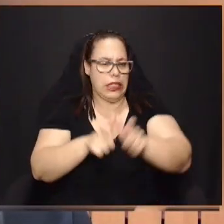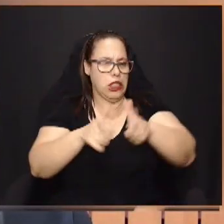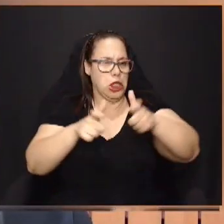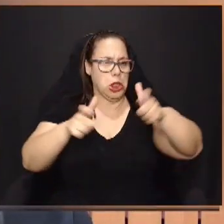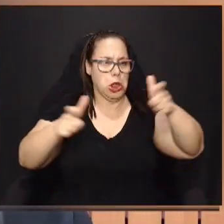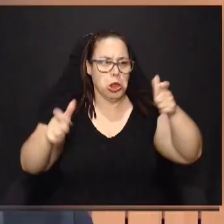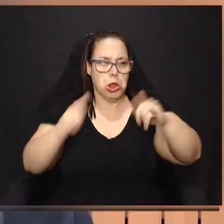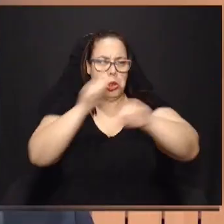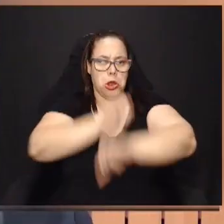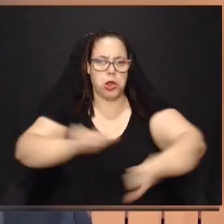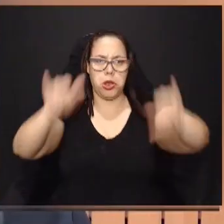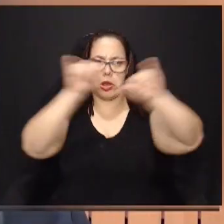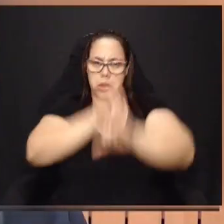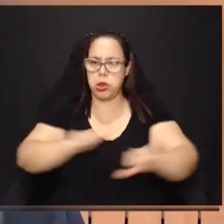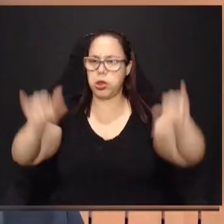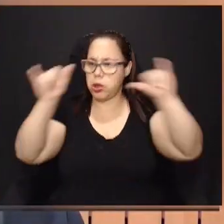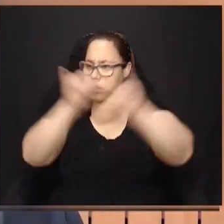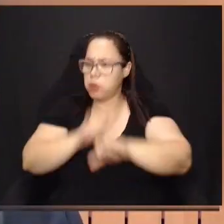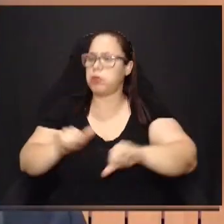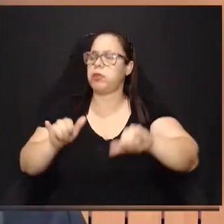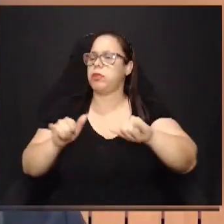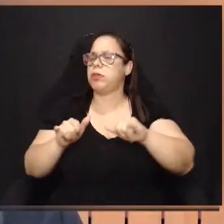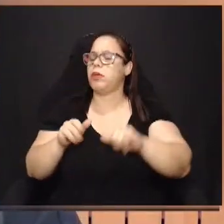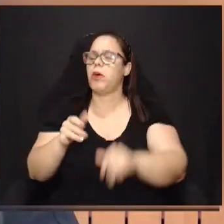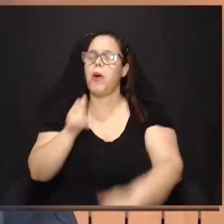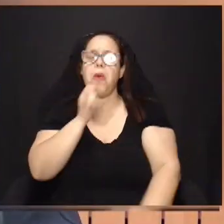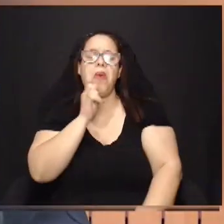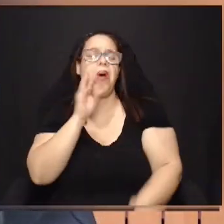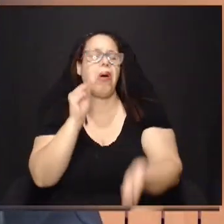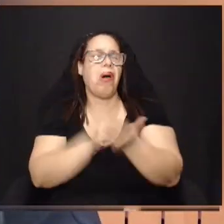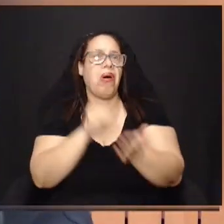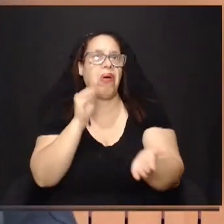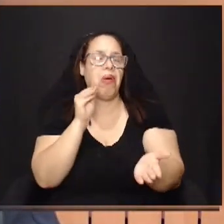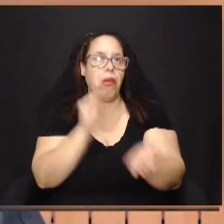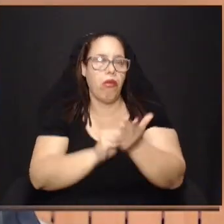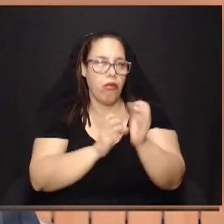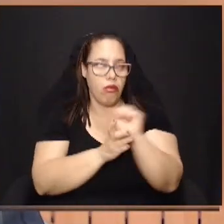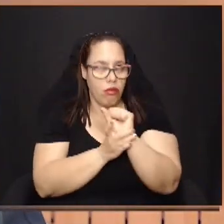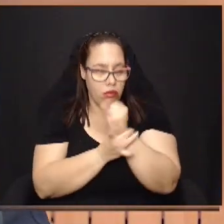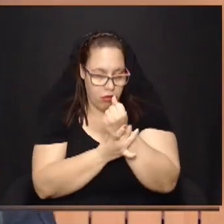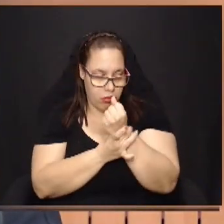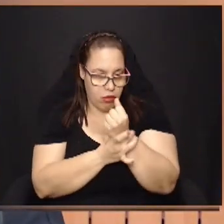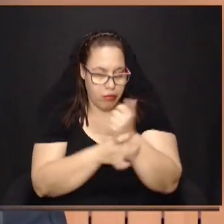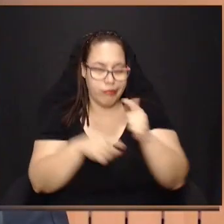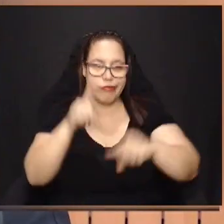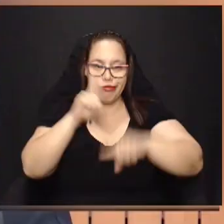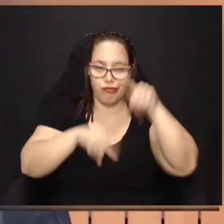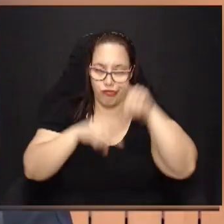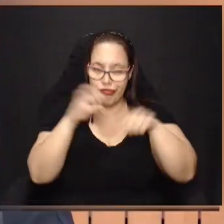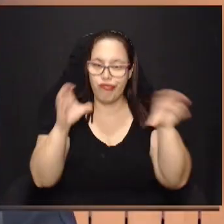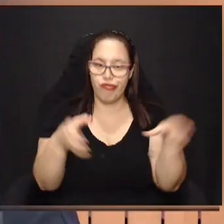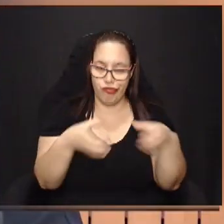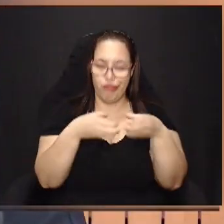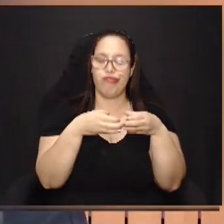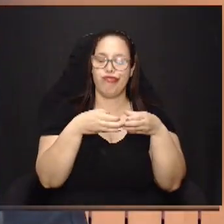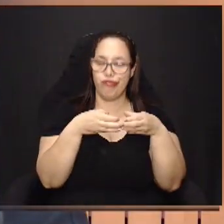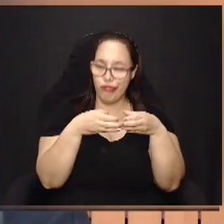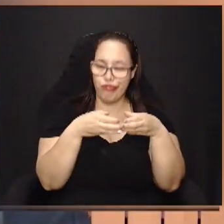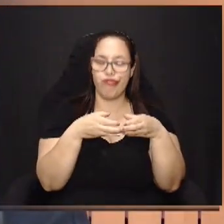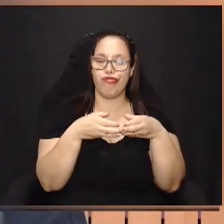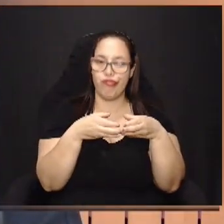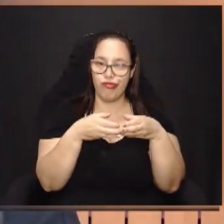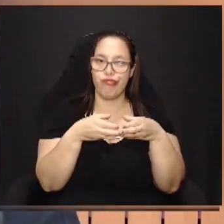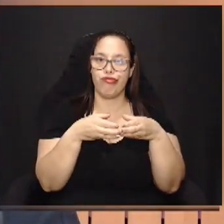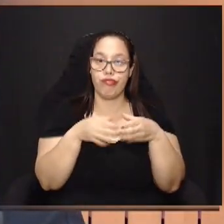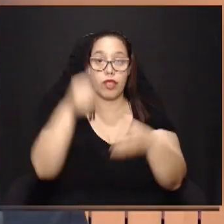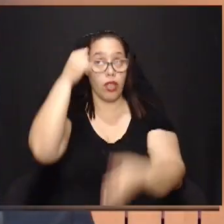pela imprensa como exemplo da falta de segurança em equipamentos coletivos. E para evitar